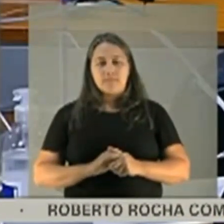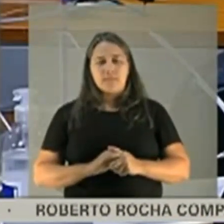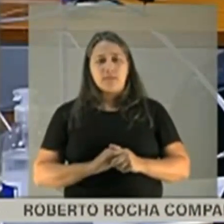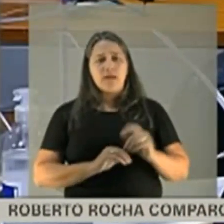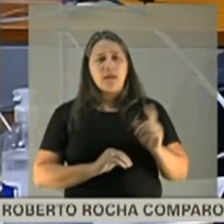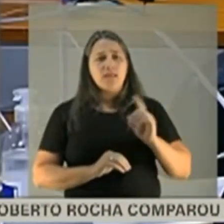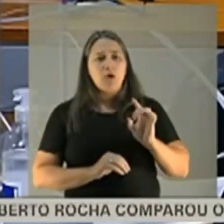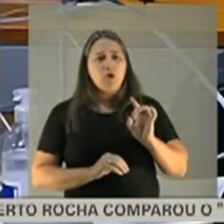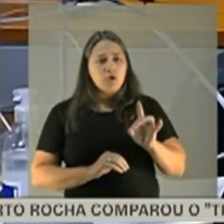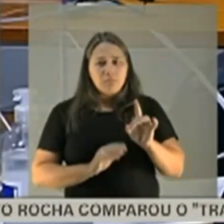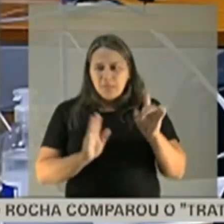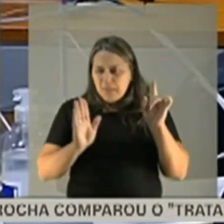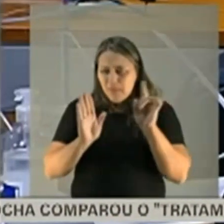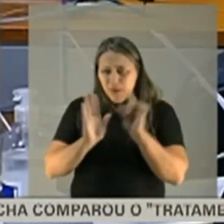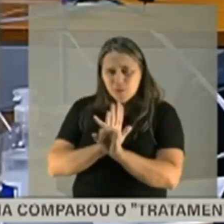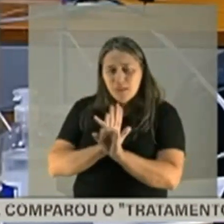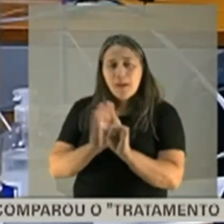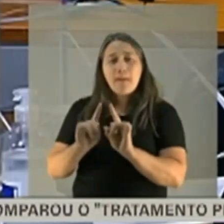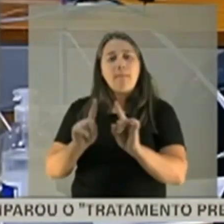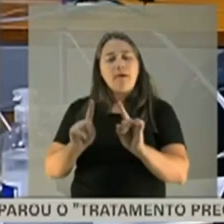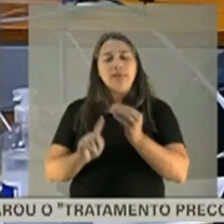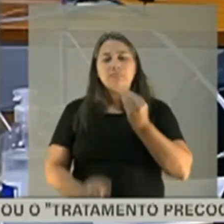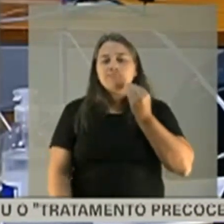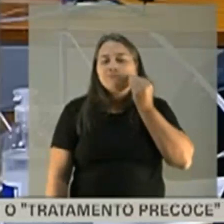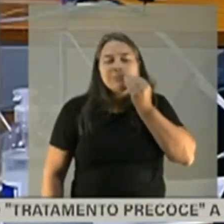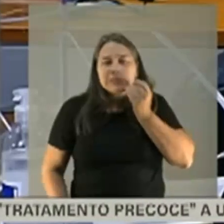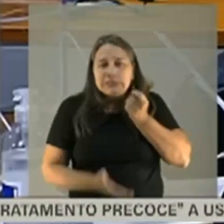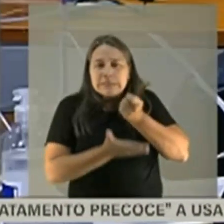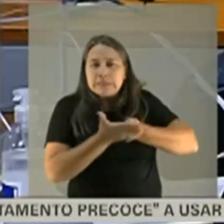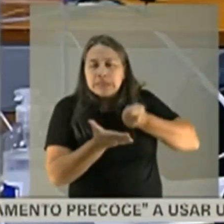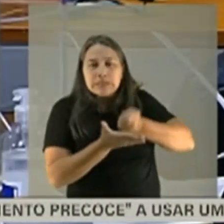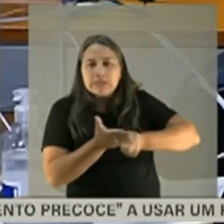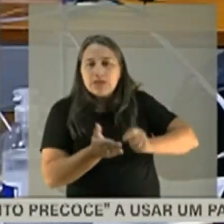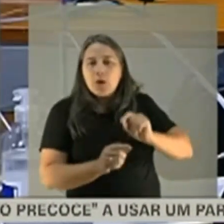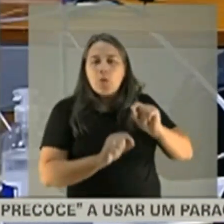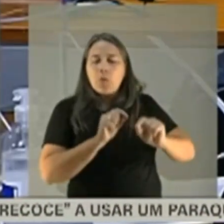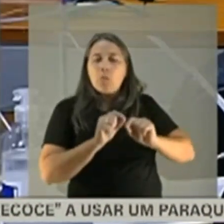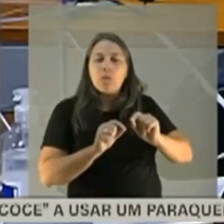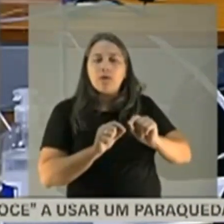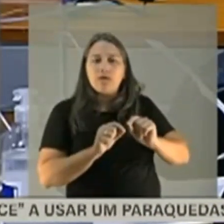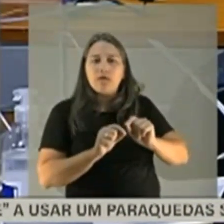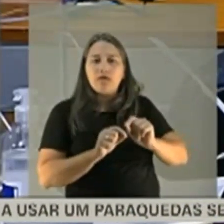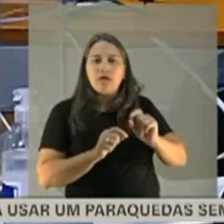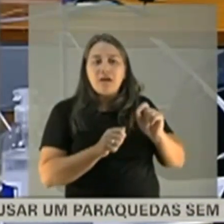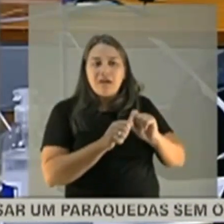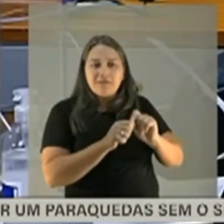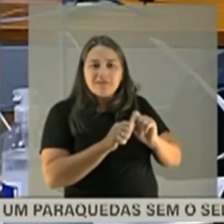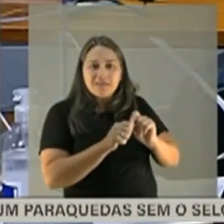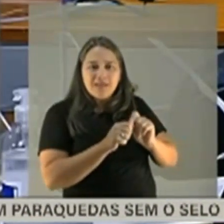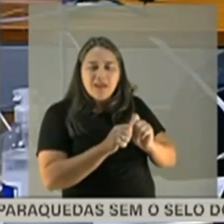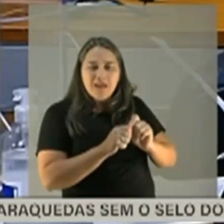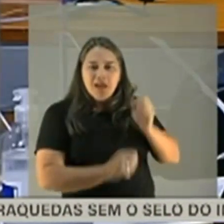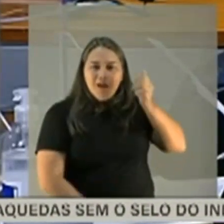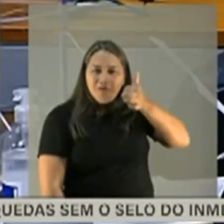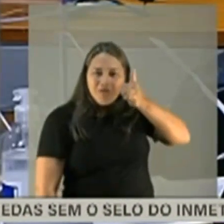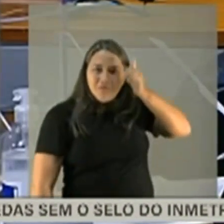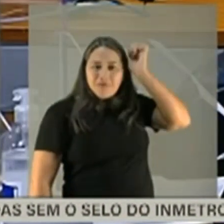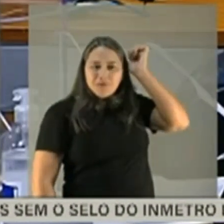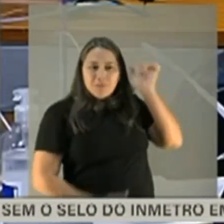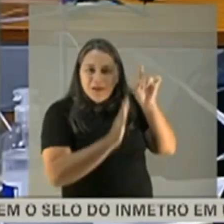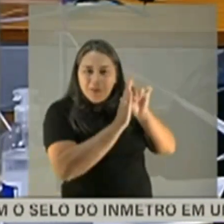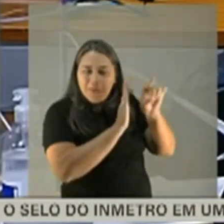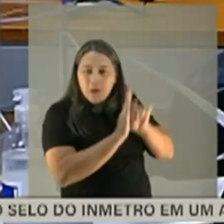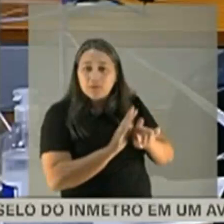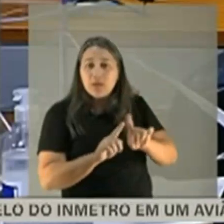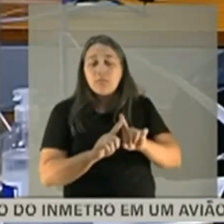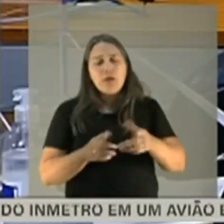apenas inquiridor, mas tentando de alguma forma dar pegadinha, fazer um vestibular aqui de perguntas. E